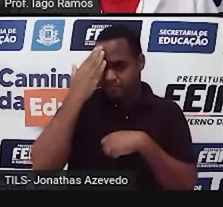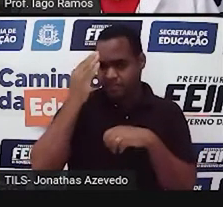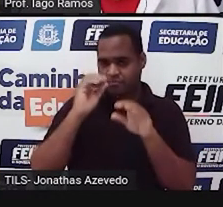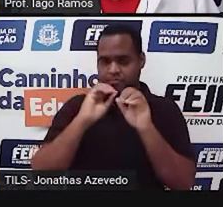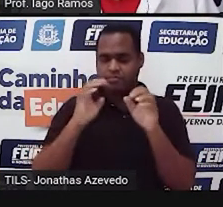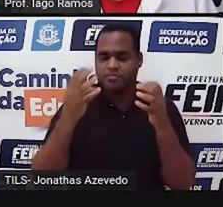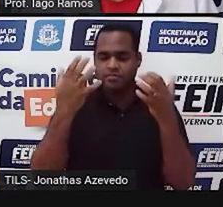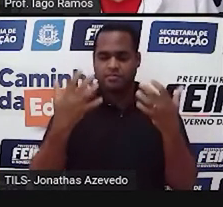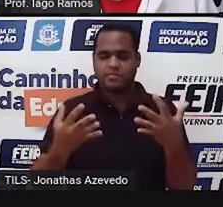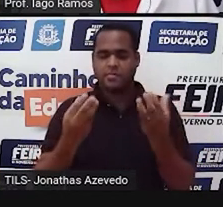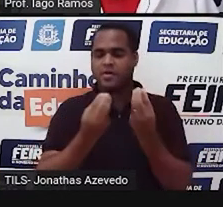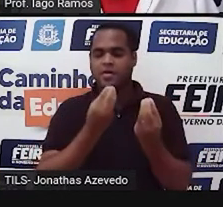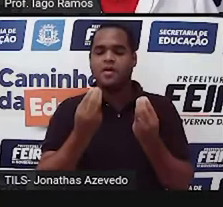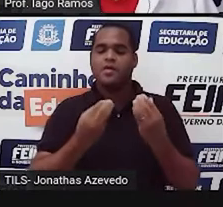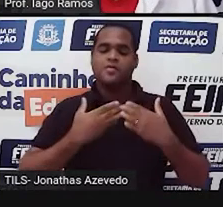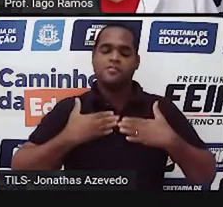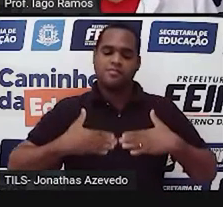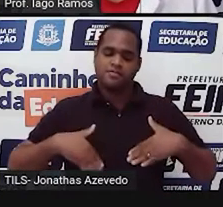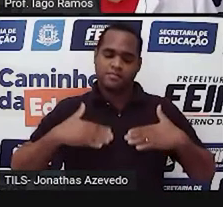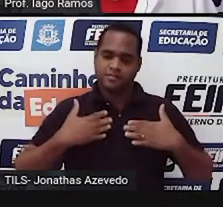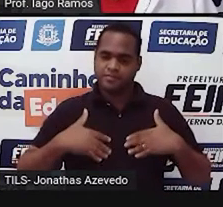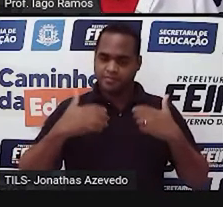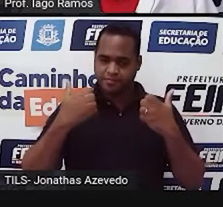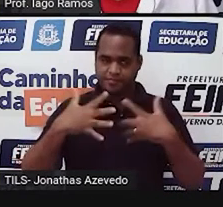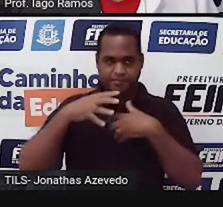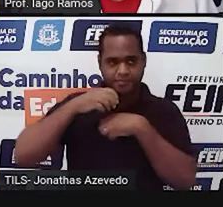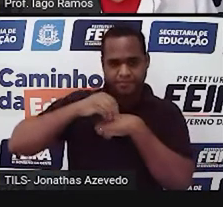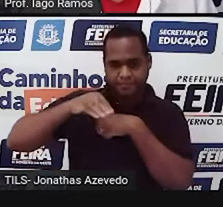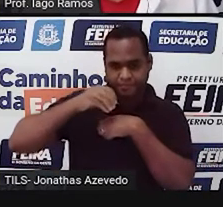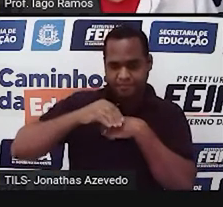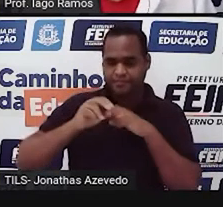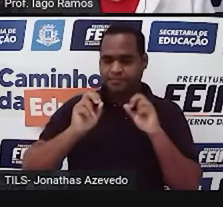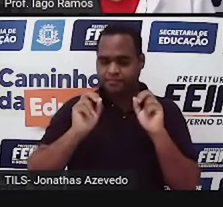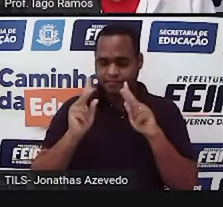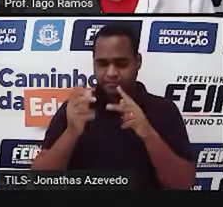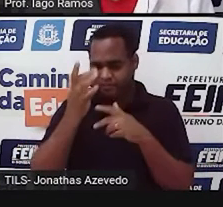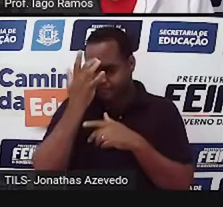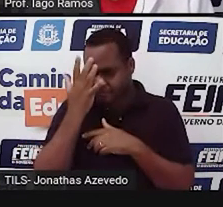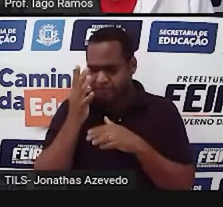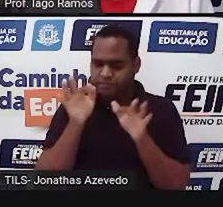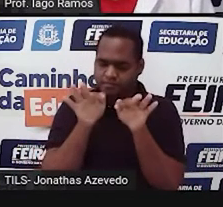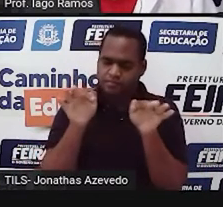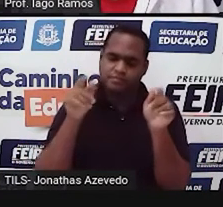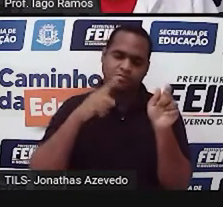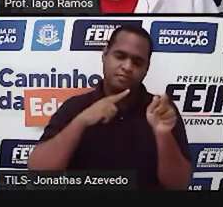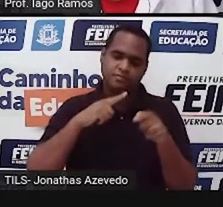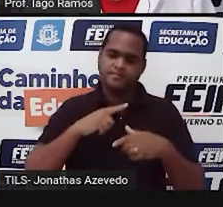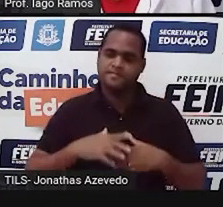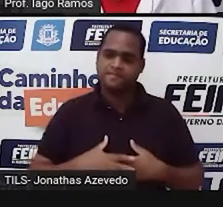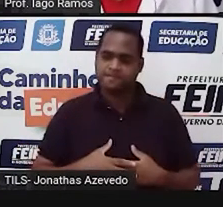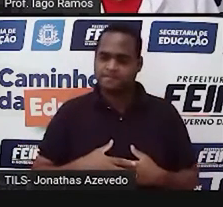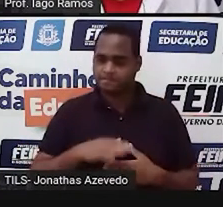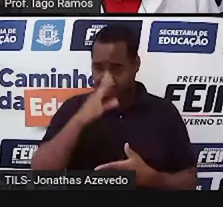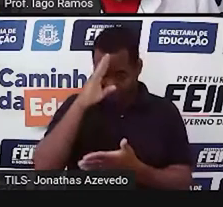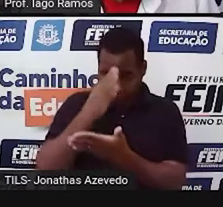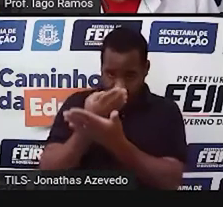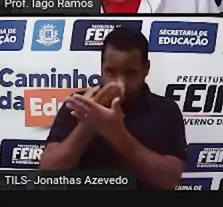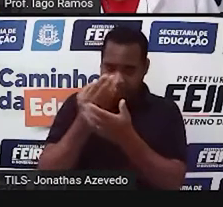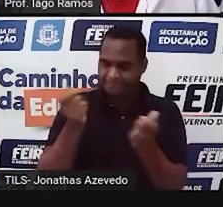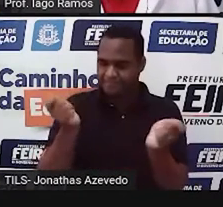entender isso e vai ser tranquilo vai ser massa né É simples é fácil de aprender Tá bom pode confiar